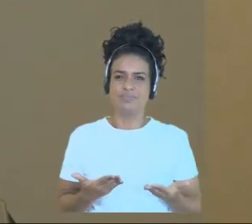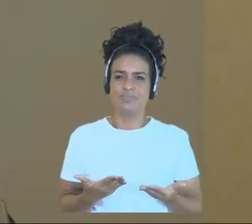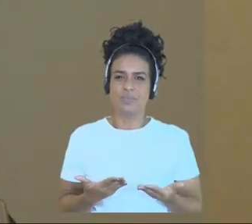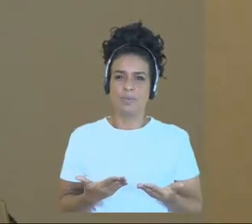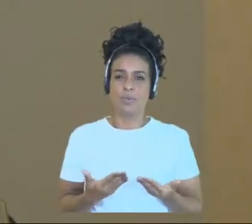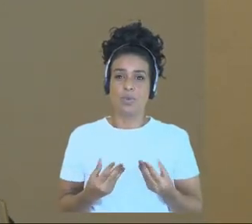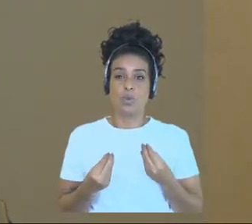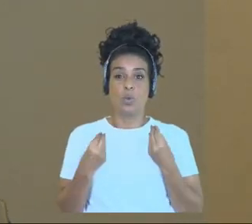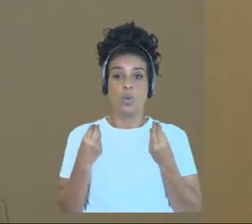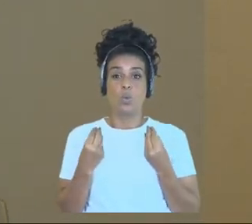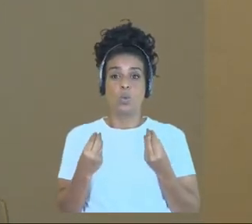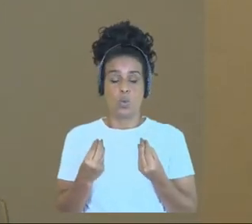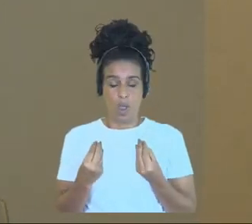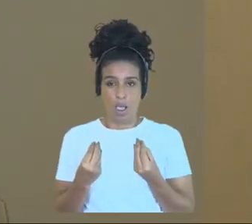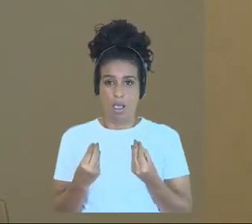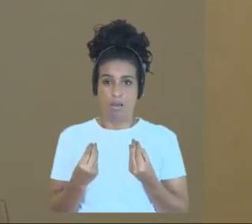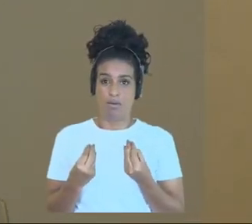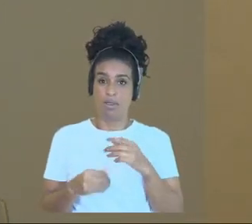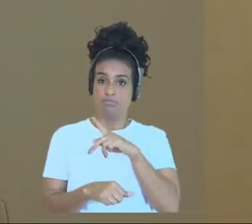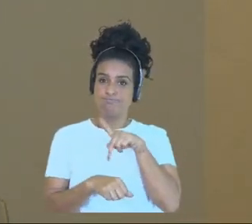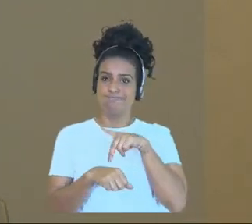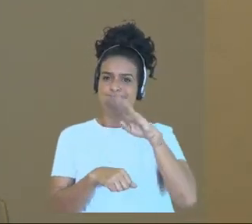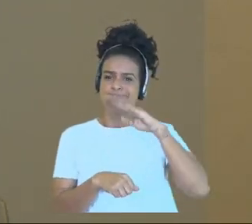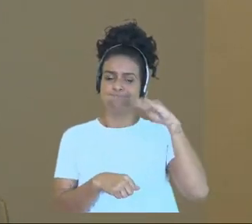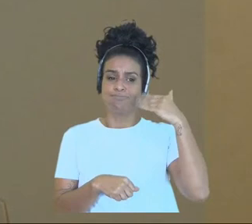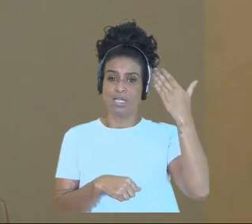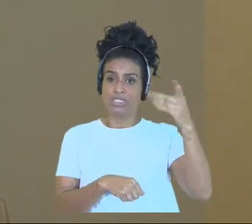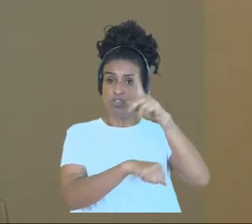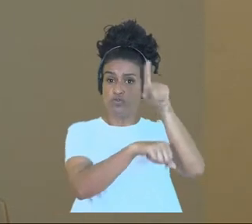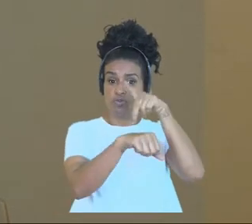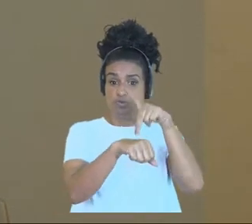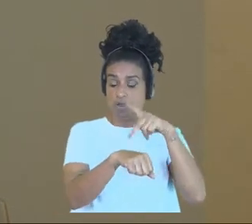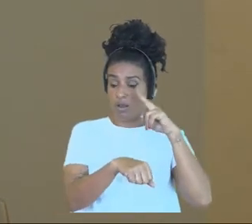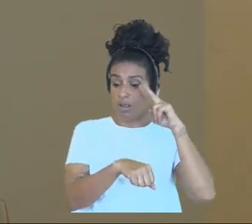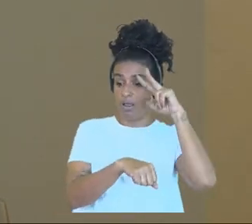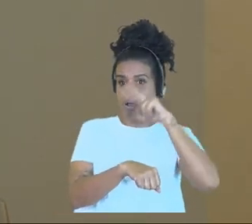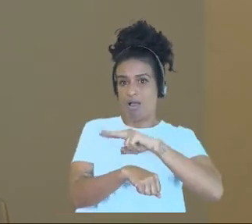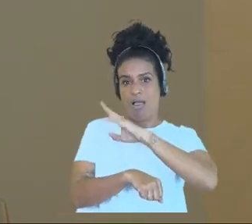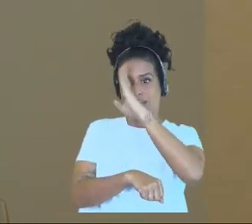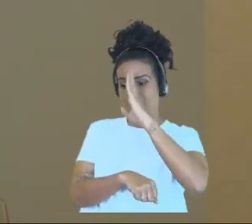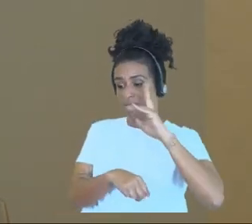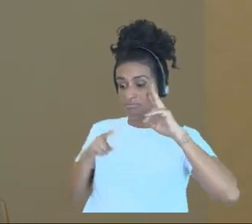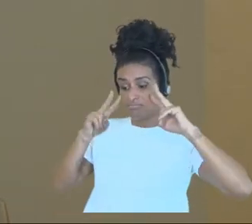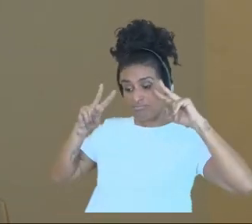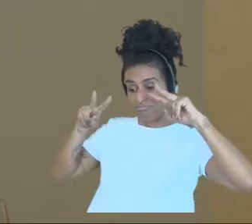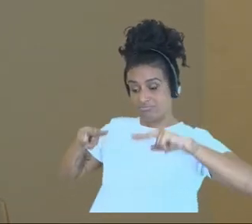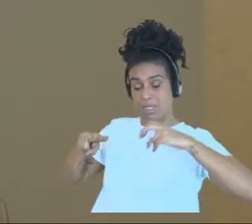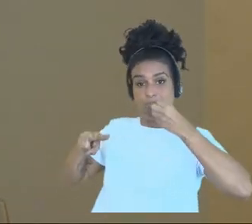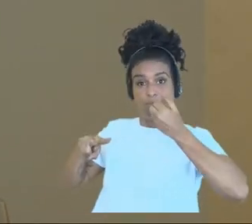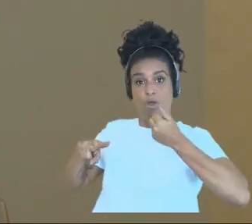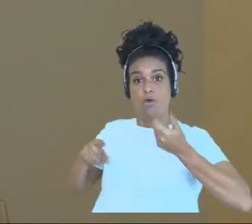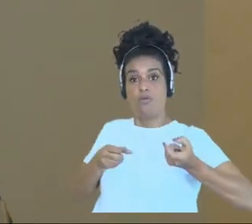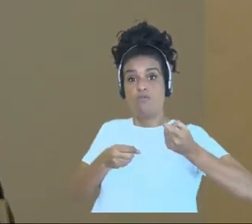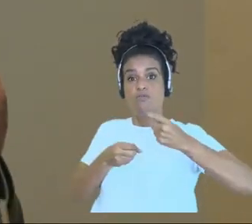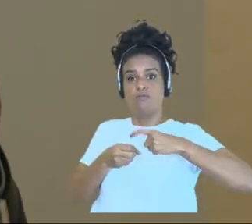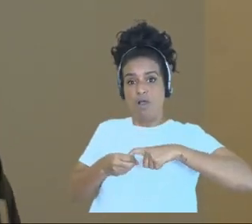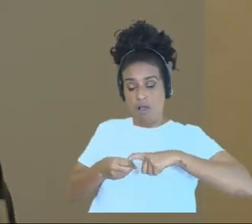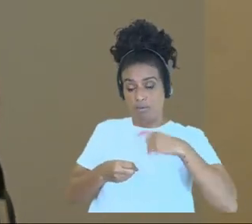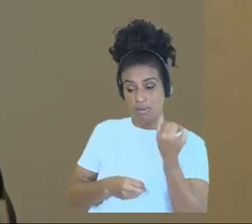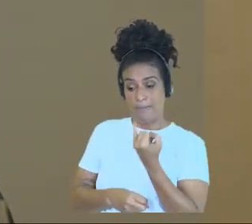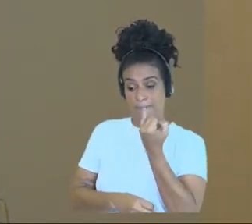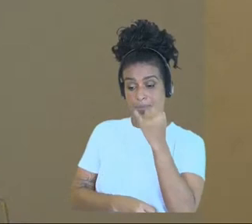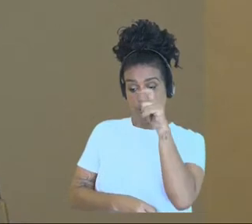para a qual a comunidade internacional está muito animada. Porque o Brasil ele volta, de alguma maneira, à sua